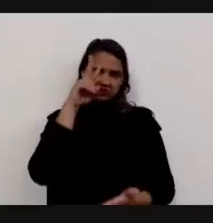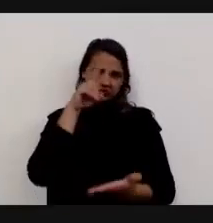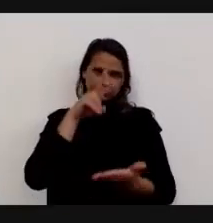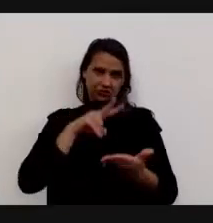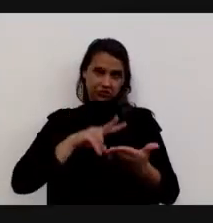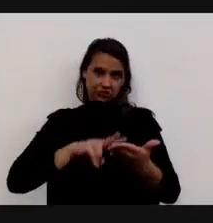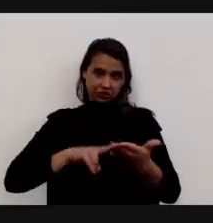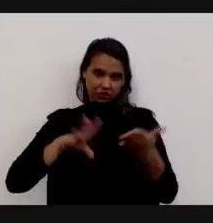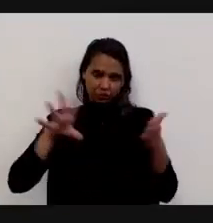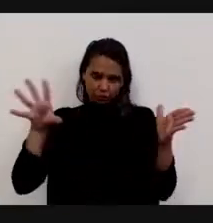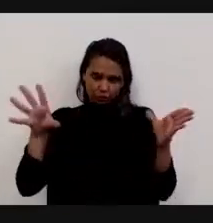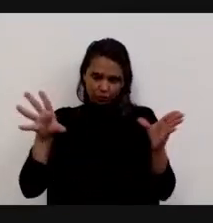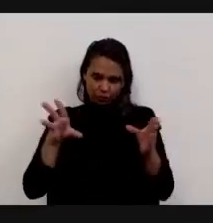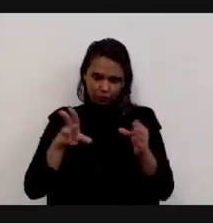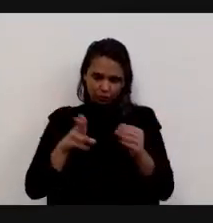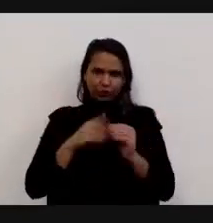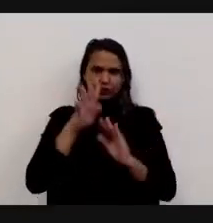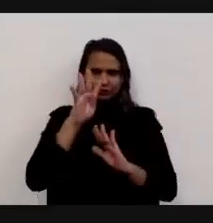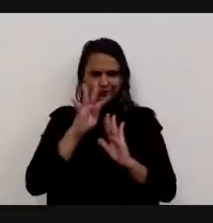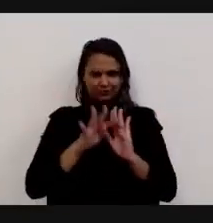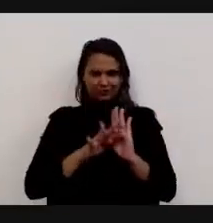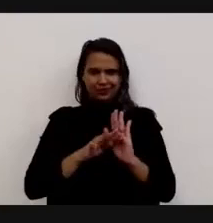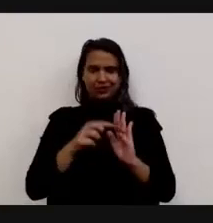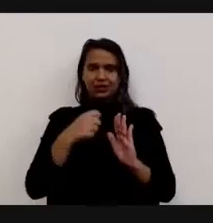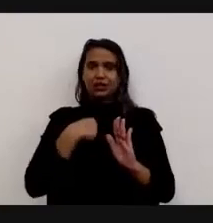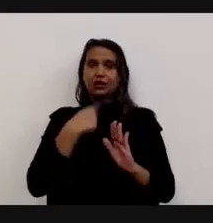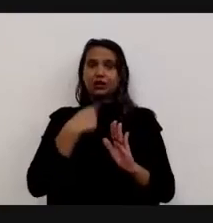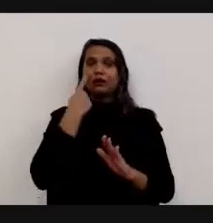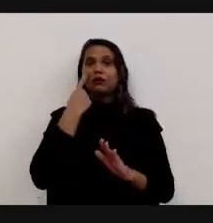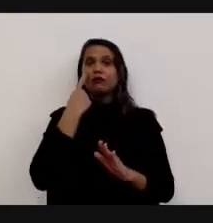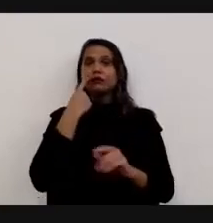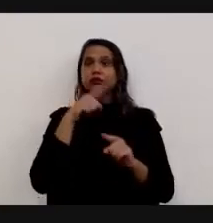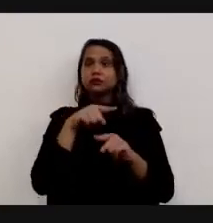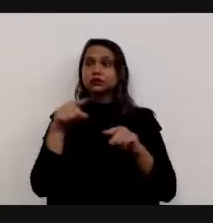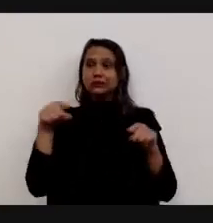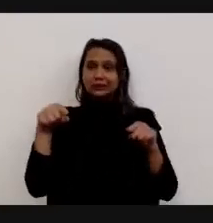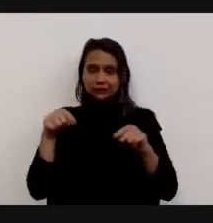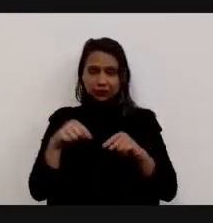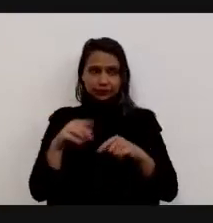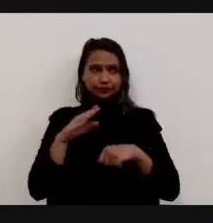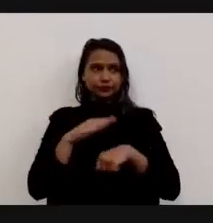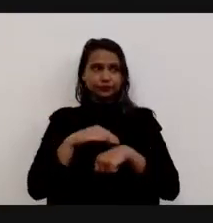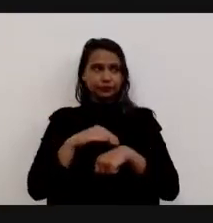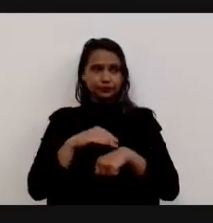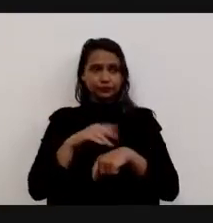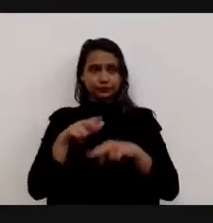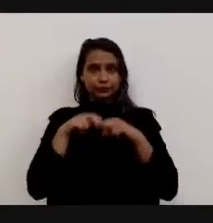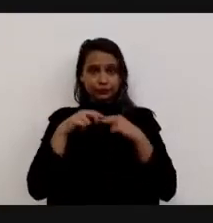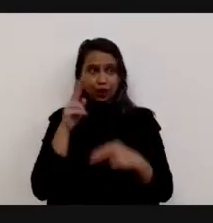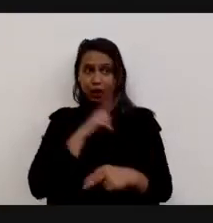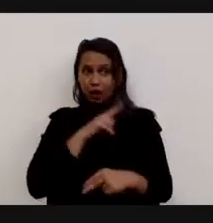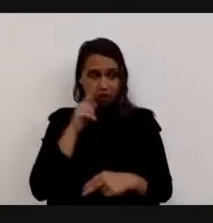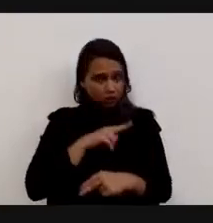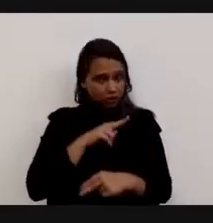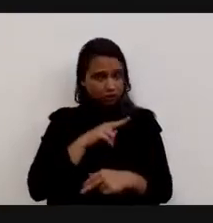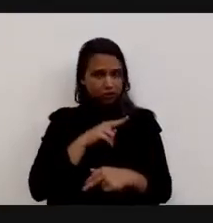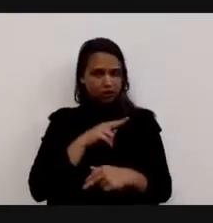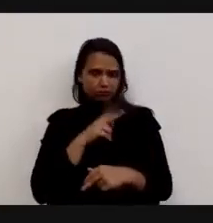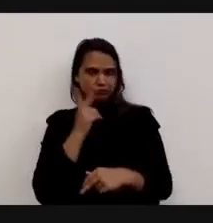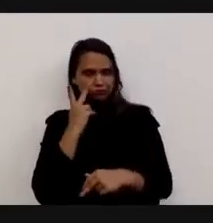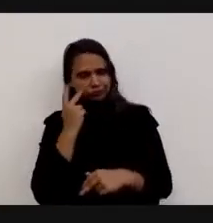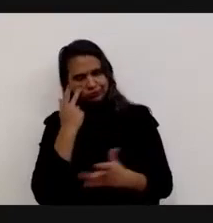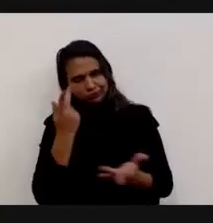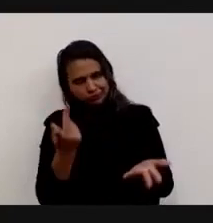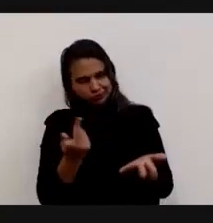do trabalho, e você fala, claro, a sala de situação, ela nasceu de uma emergência, né? Normalmente acontece